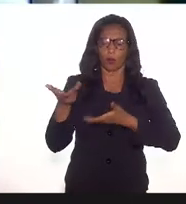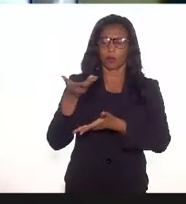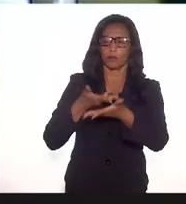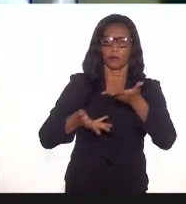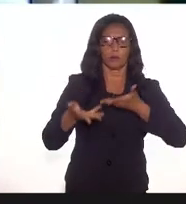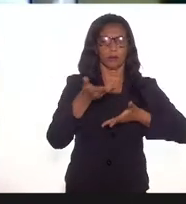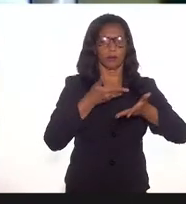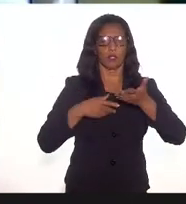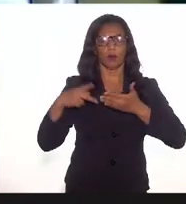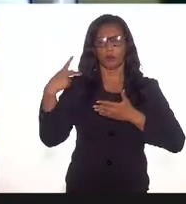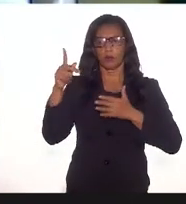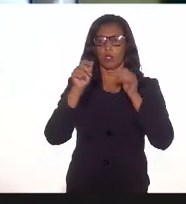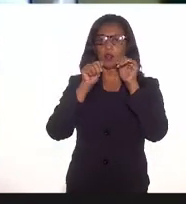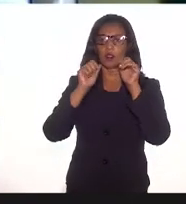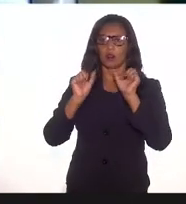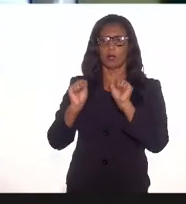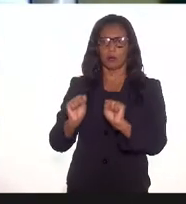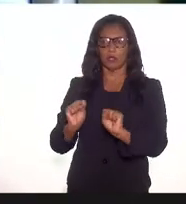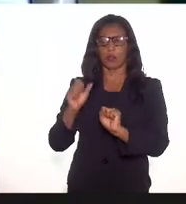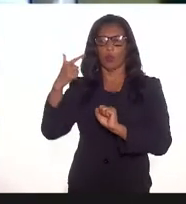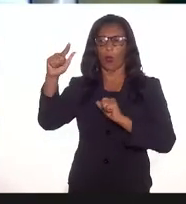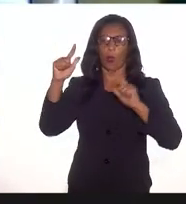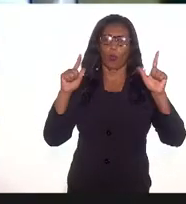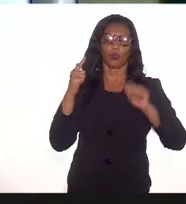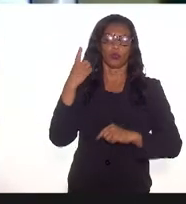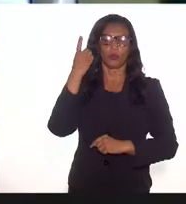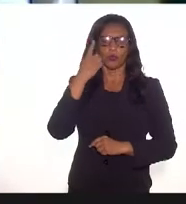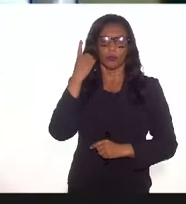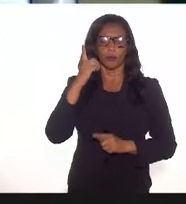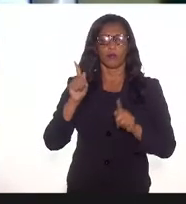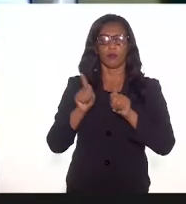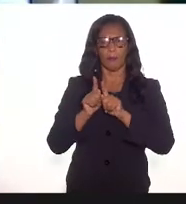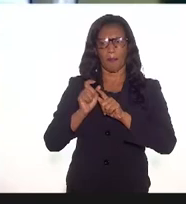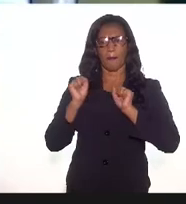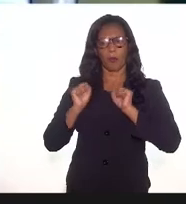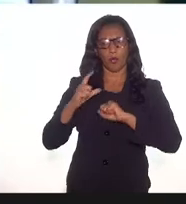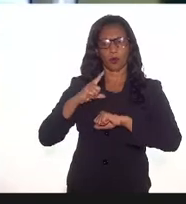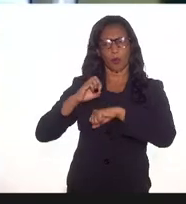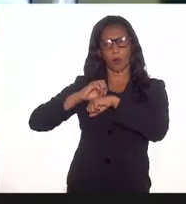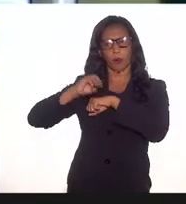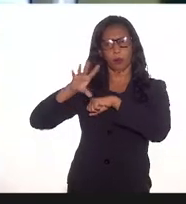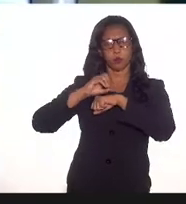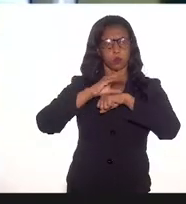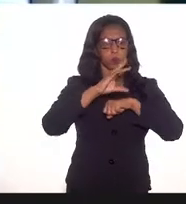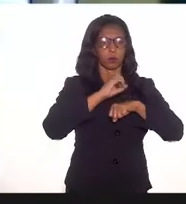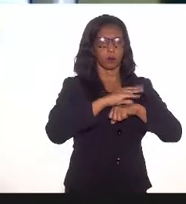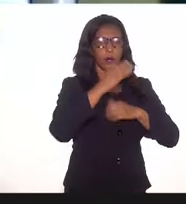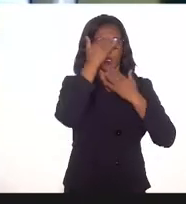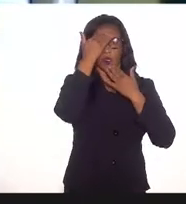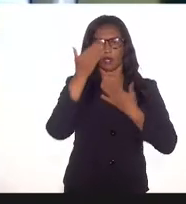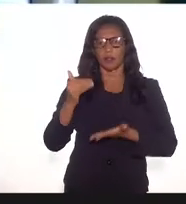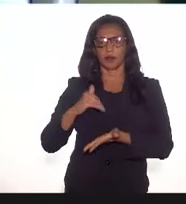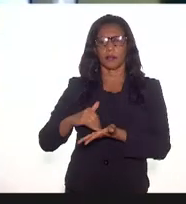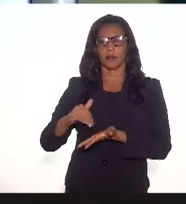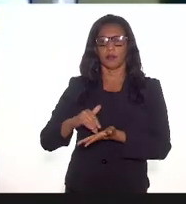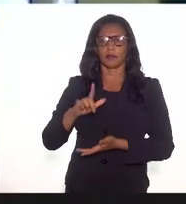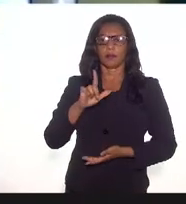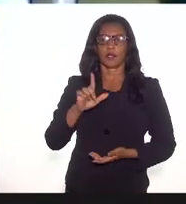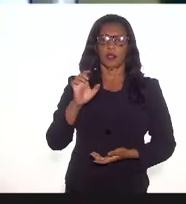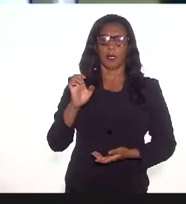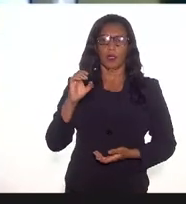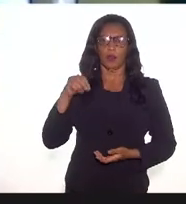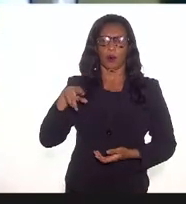com a sua assessoria para que os demais deputados também possam tê-los. Agradeço a presença do secretário Leonardo Soares e